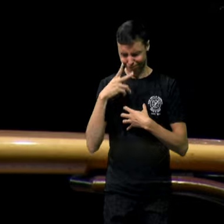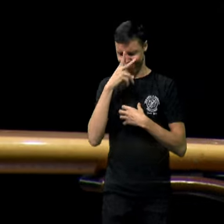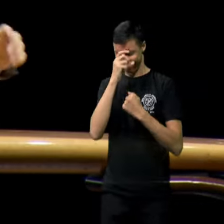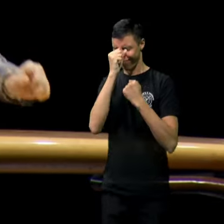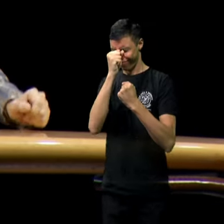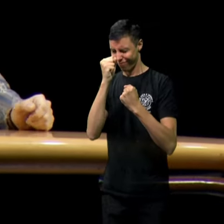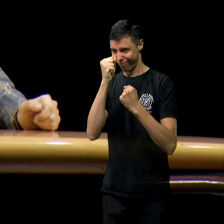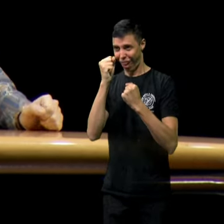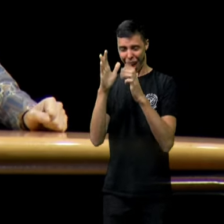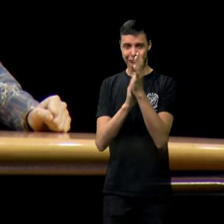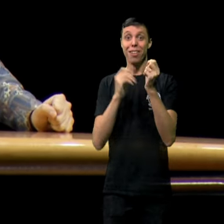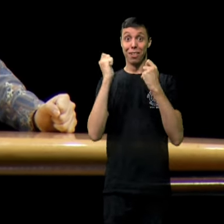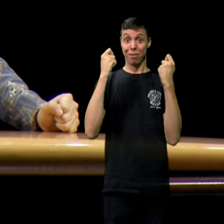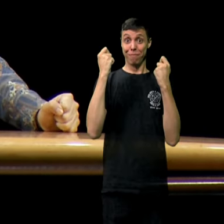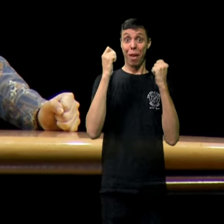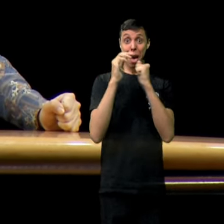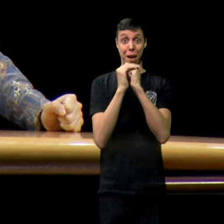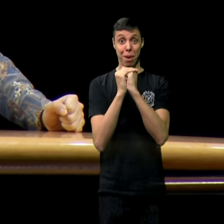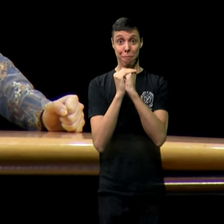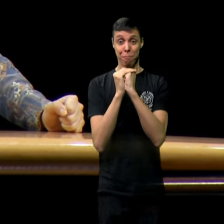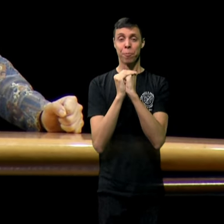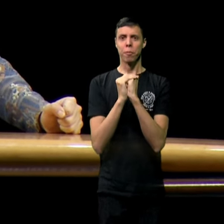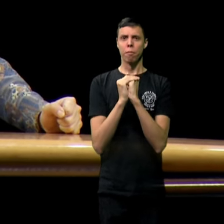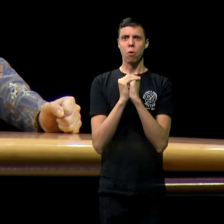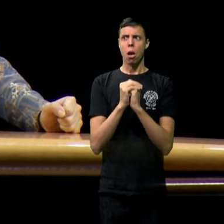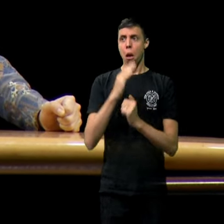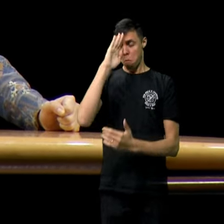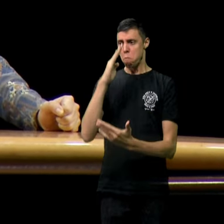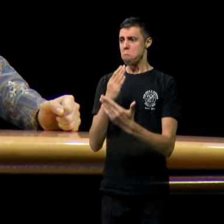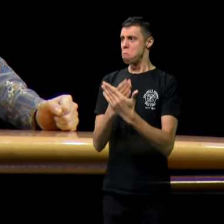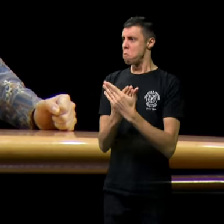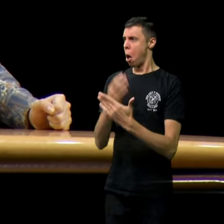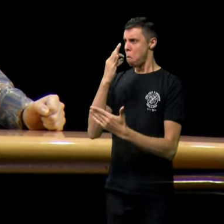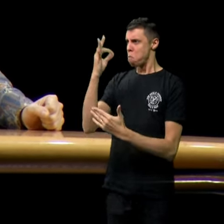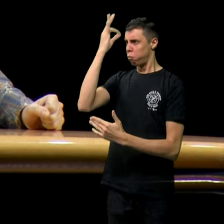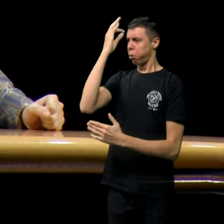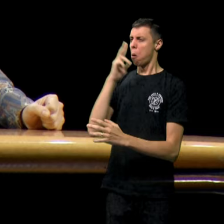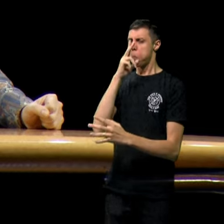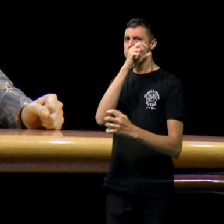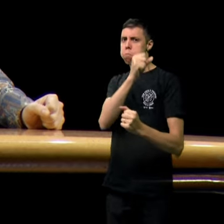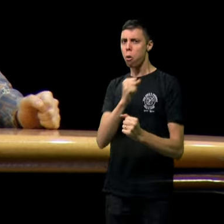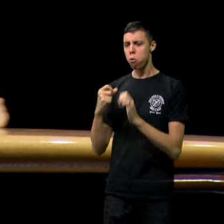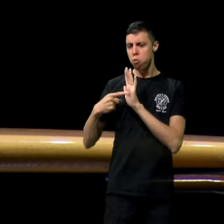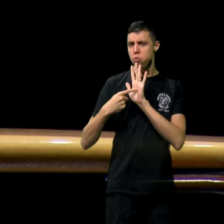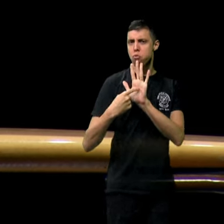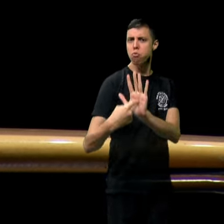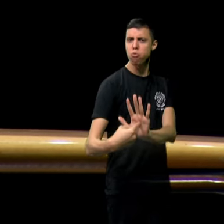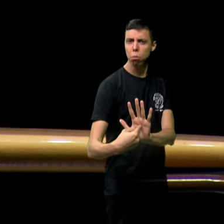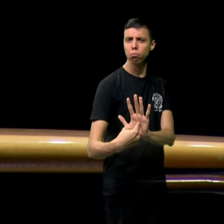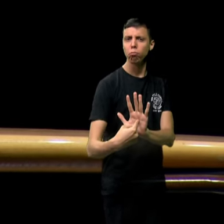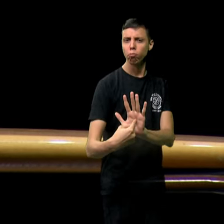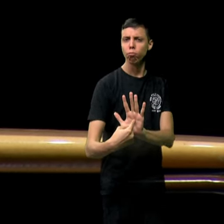Aleluia, amém? Cremos no poder e na manifestação do Espírito Santo.